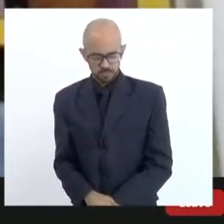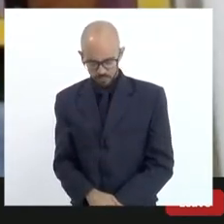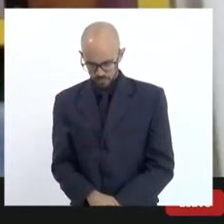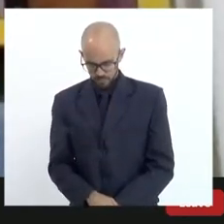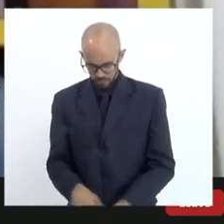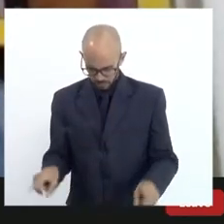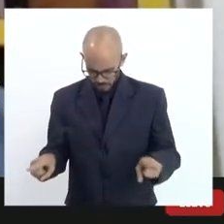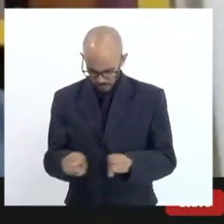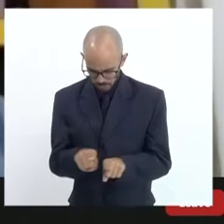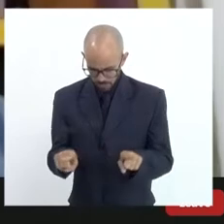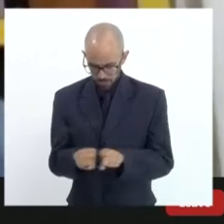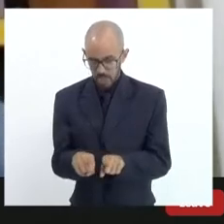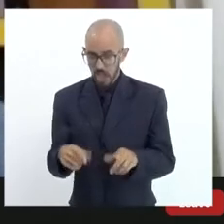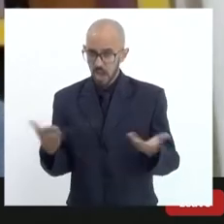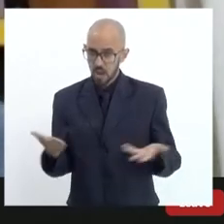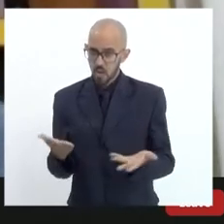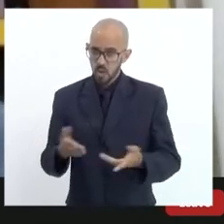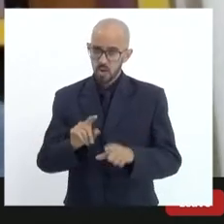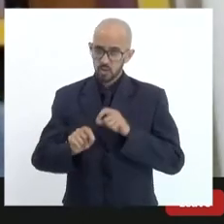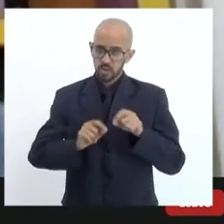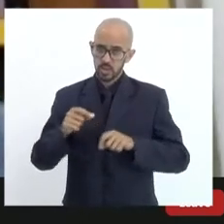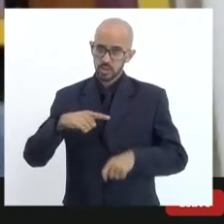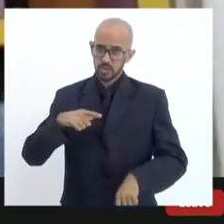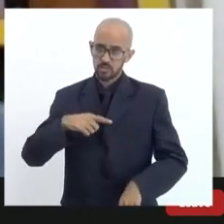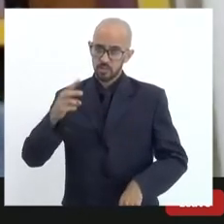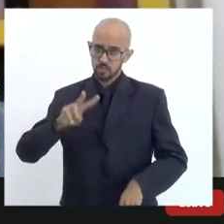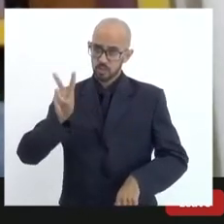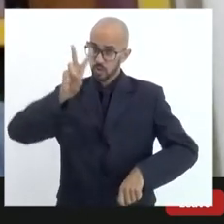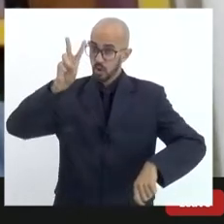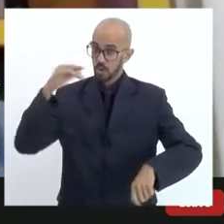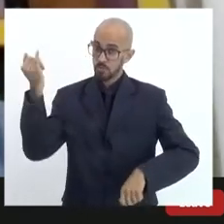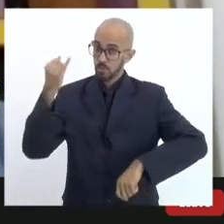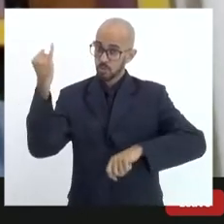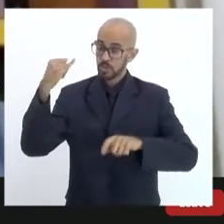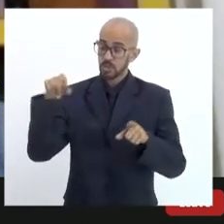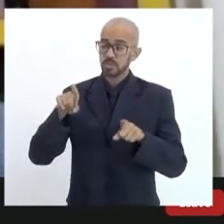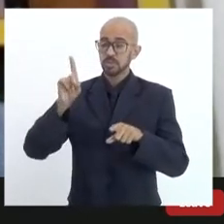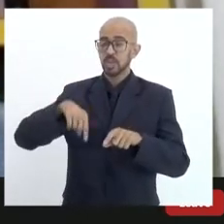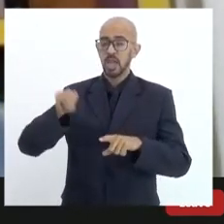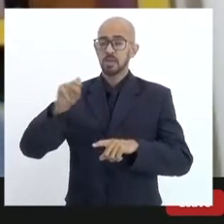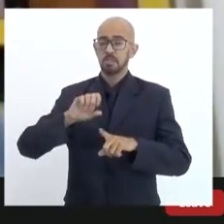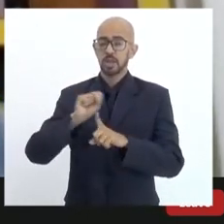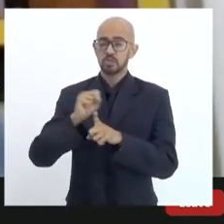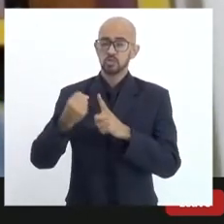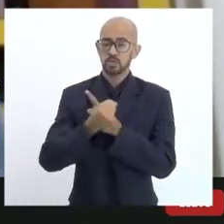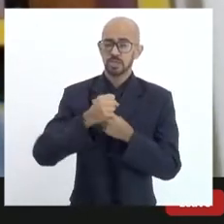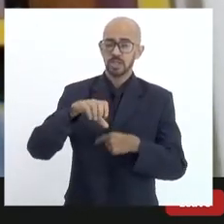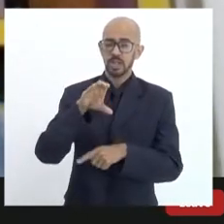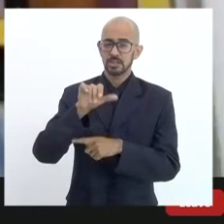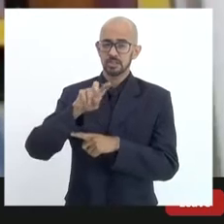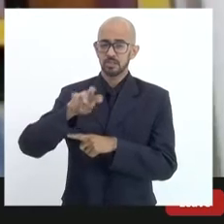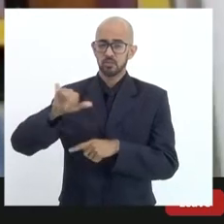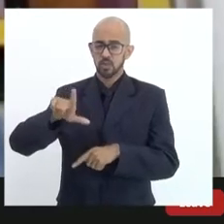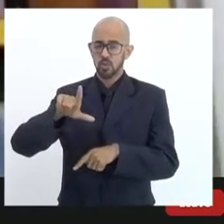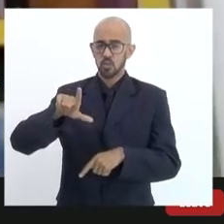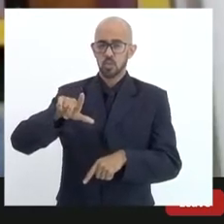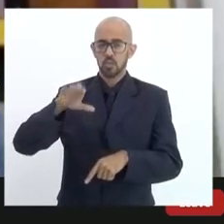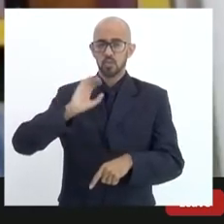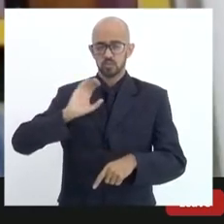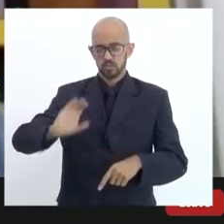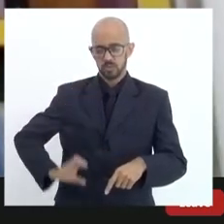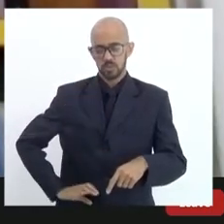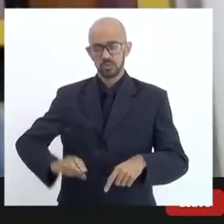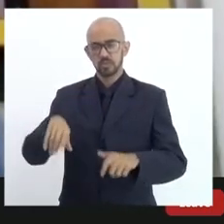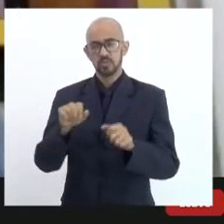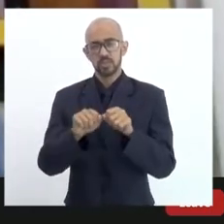E agora teve uma outra vitória considerável e veio pela sociedade civil, vocês observarem, que é a portaria